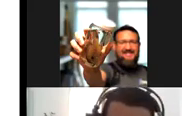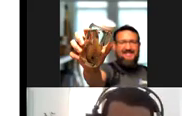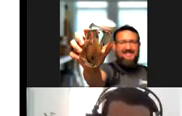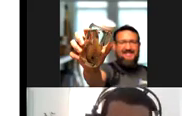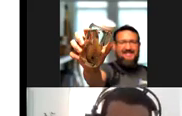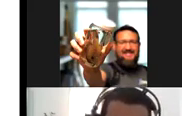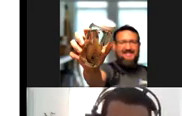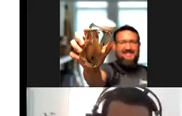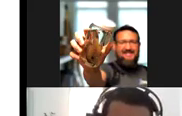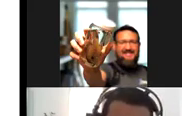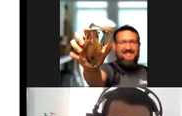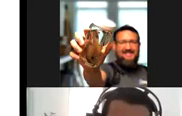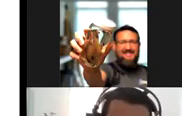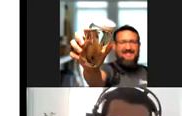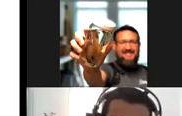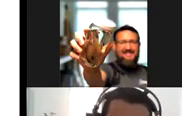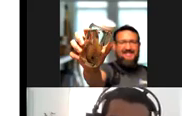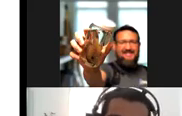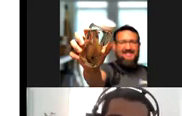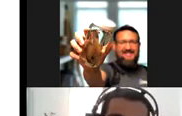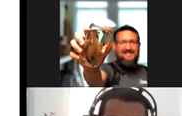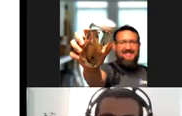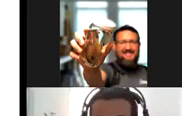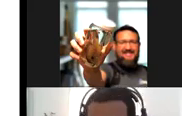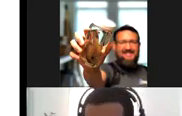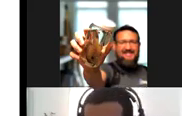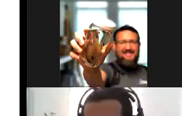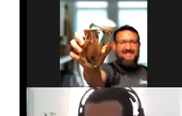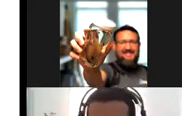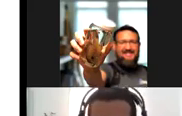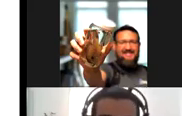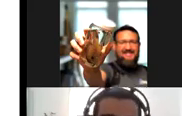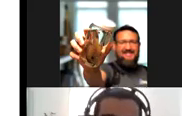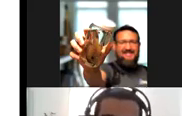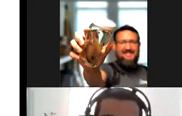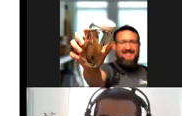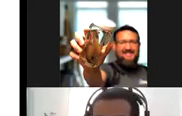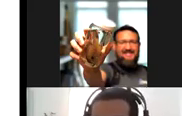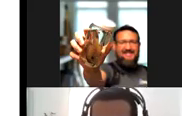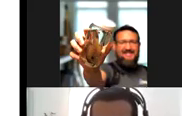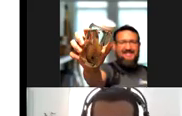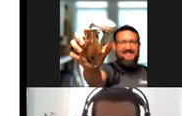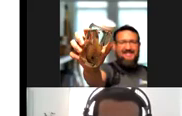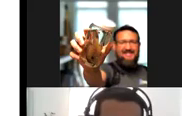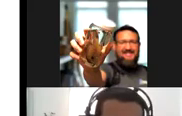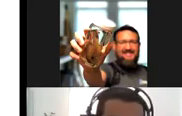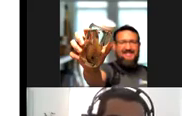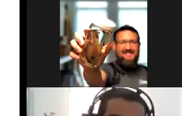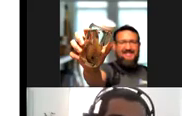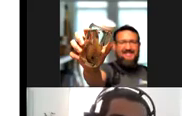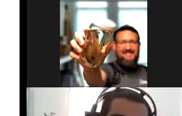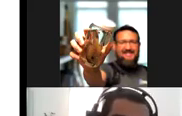Unidos. Em 1840, ele fez uma predição para 1940, para 100 anos depois, e ele acertou de uma forma absurda,